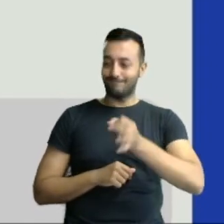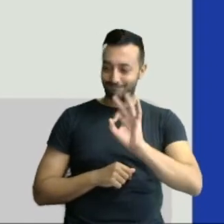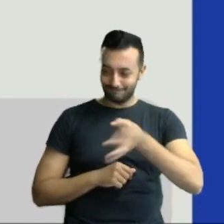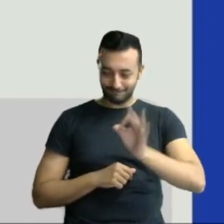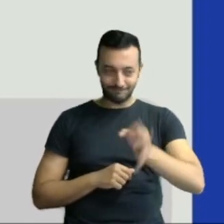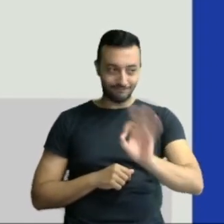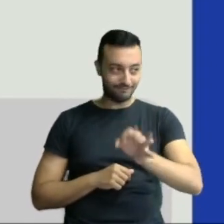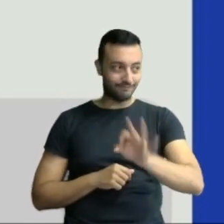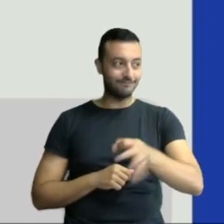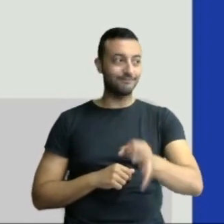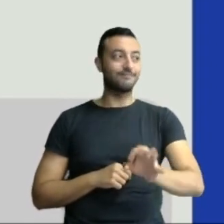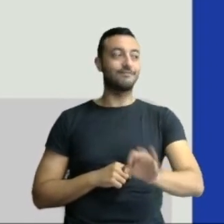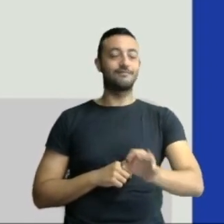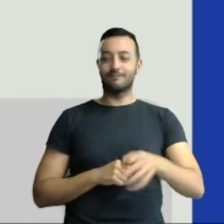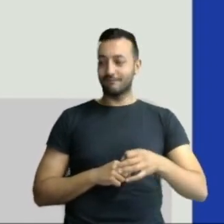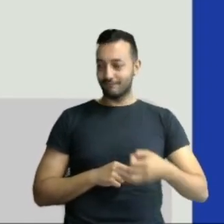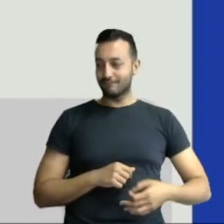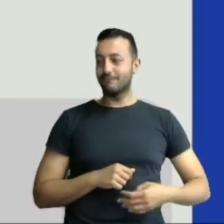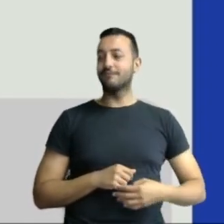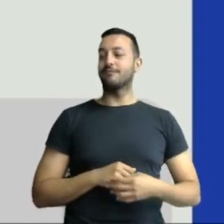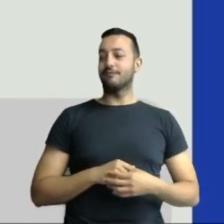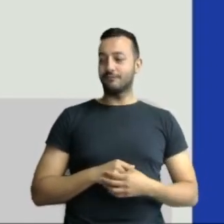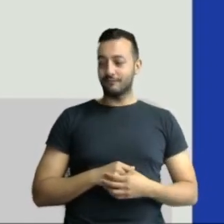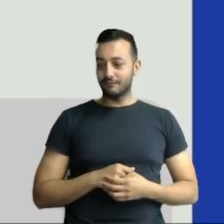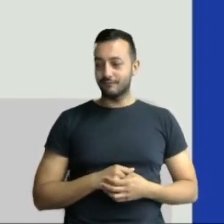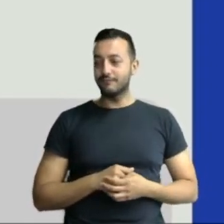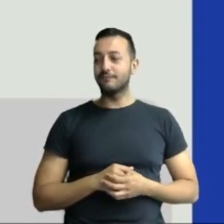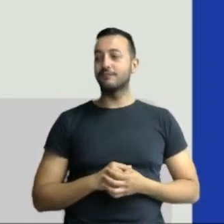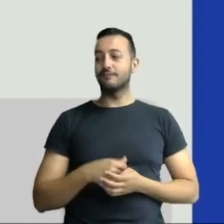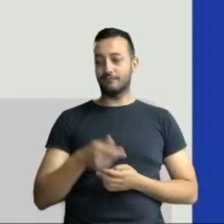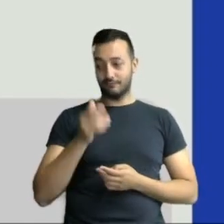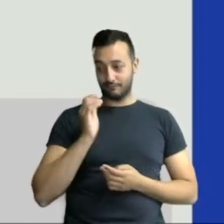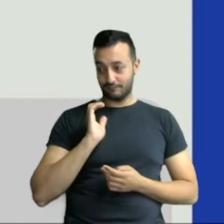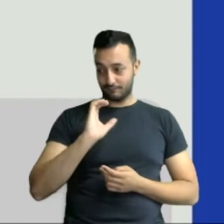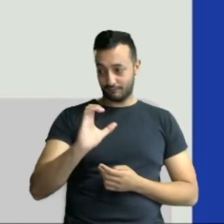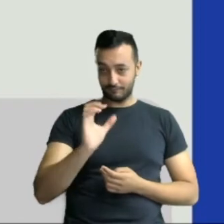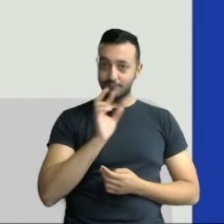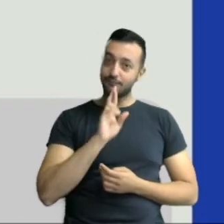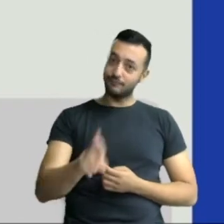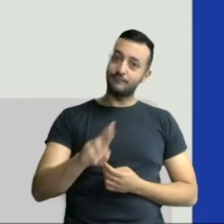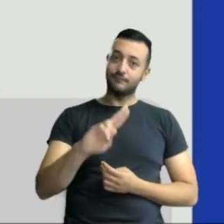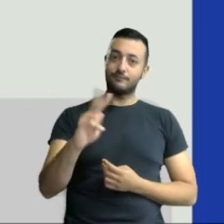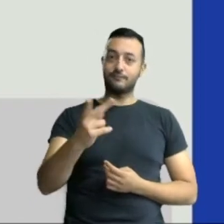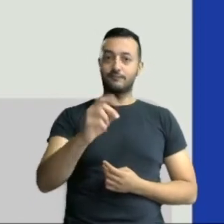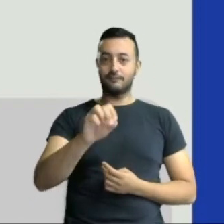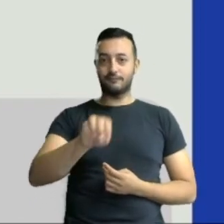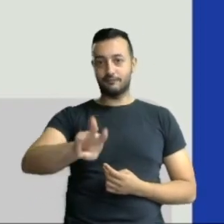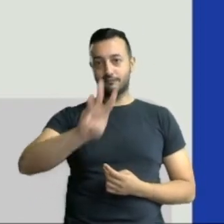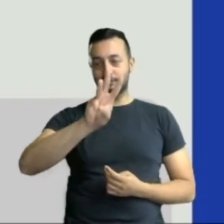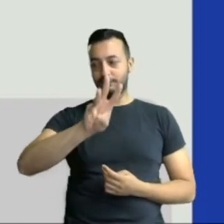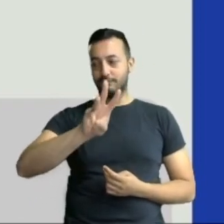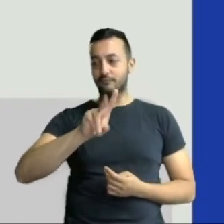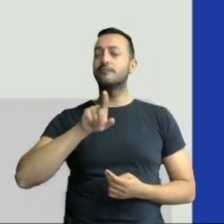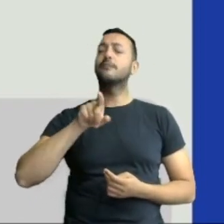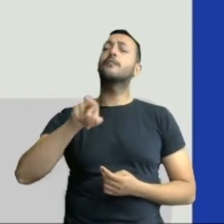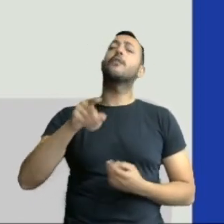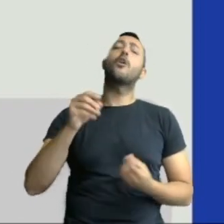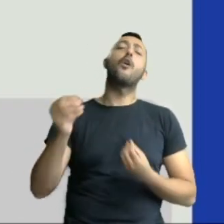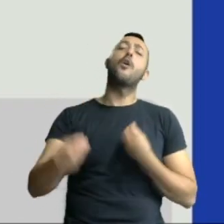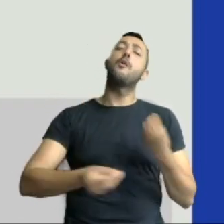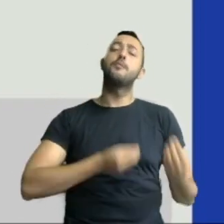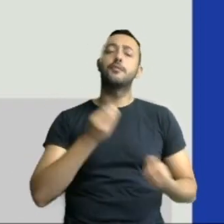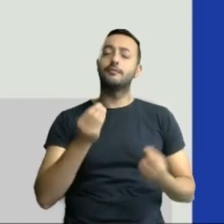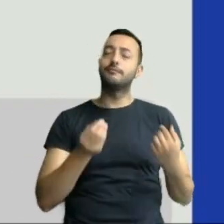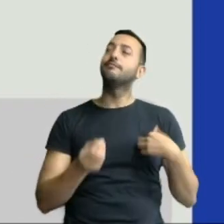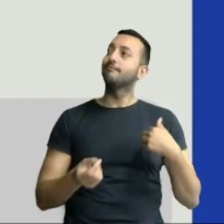Isso, muito bem. How, então será a letra C a resposta. Como vai você?